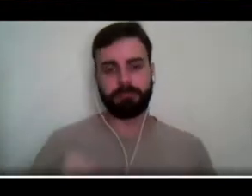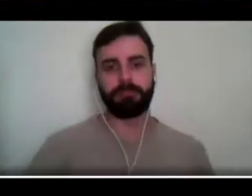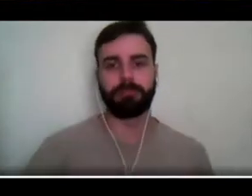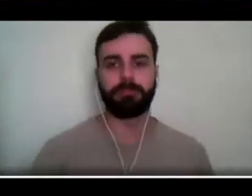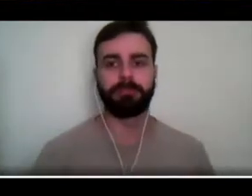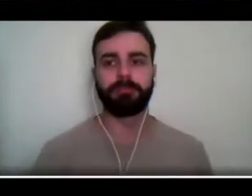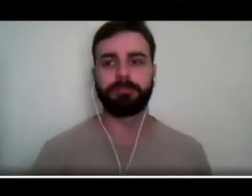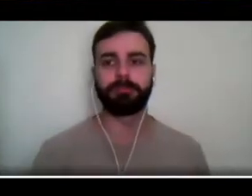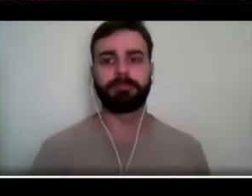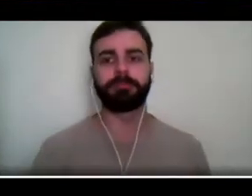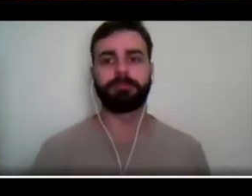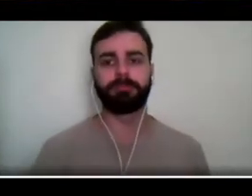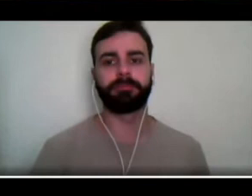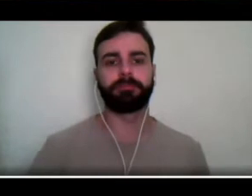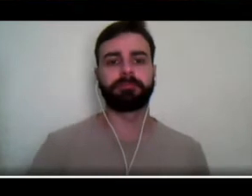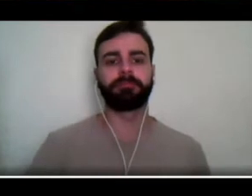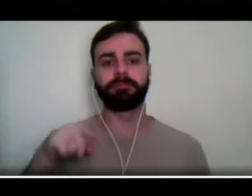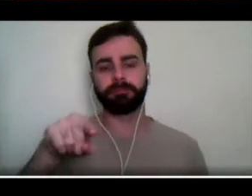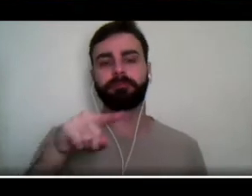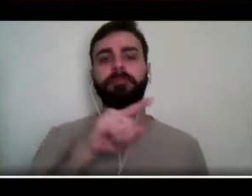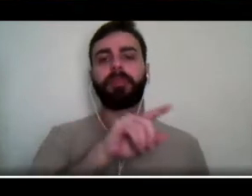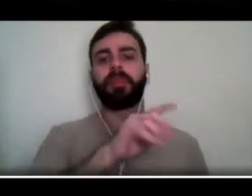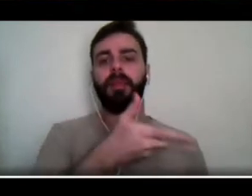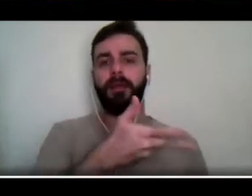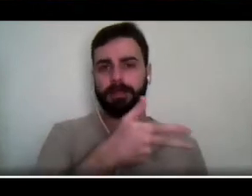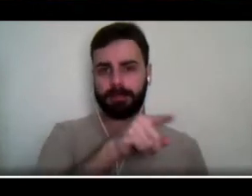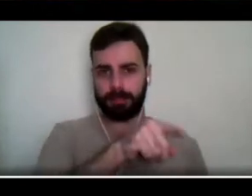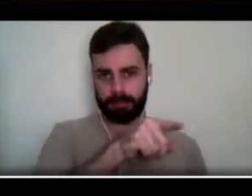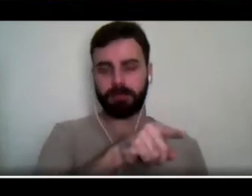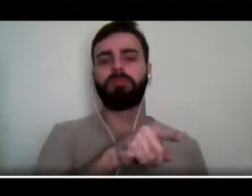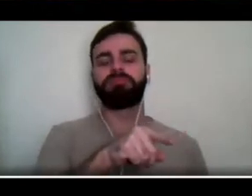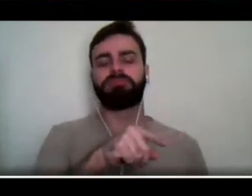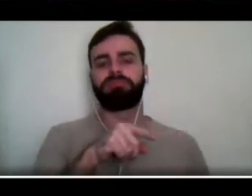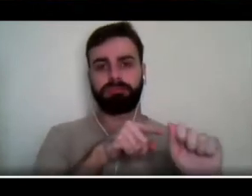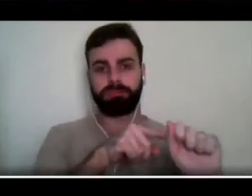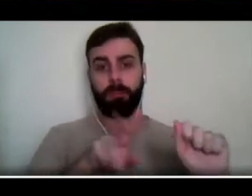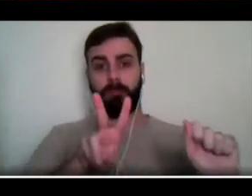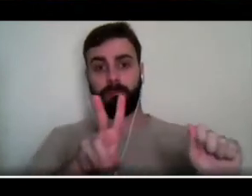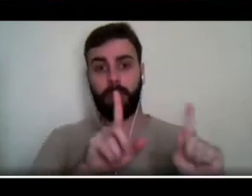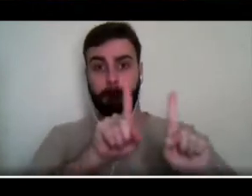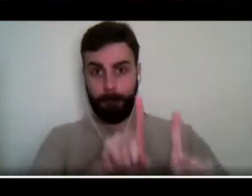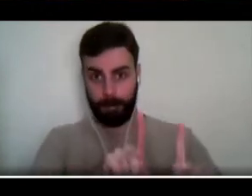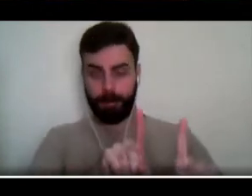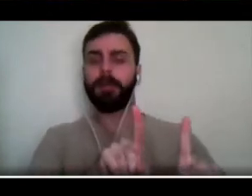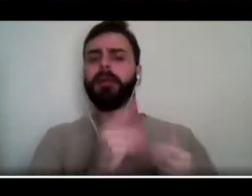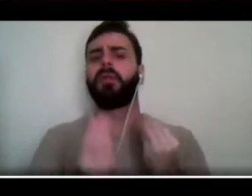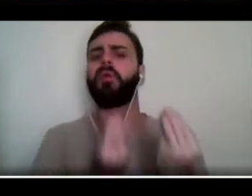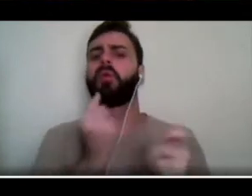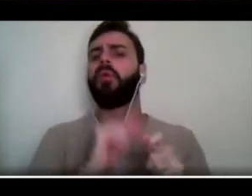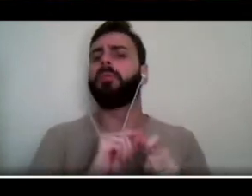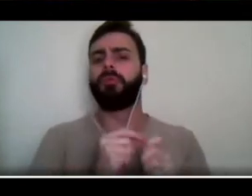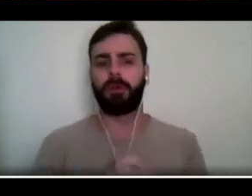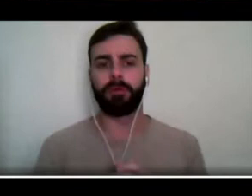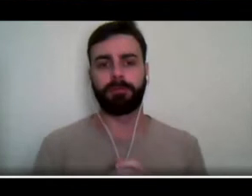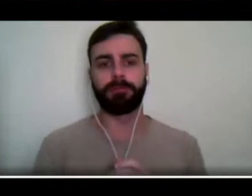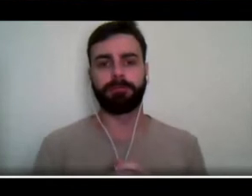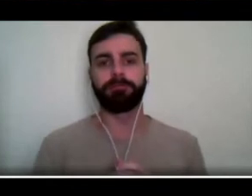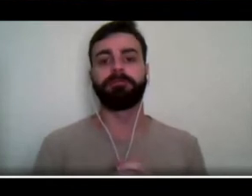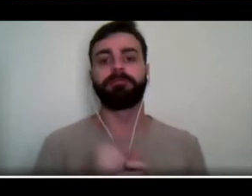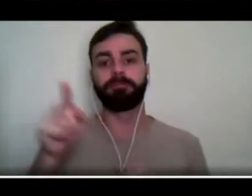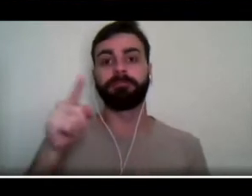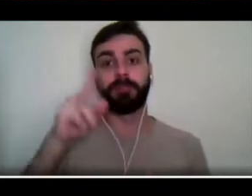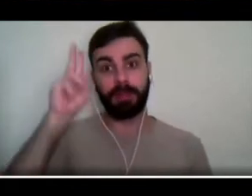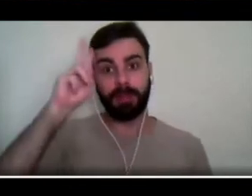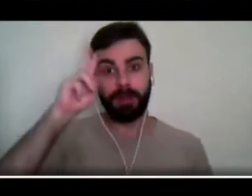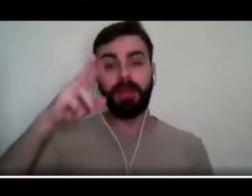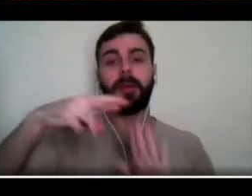aceleração paralela à velocidade, ela vai ser o quê? Aí eu vou derivar isso aqui, eu vou usar a regra da cadeia, né? Vai ser igual